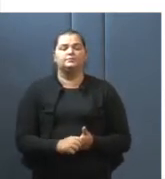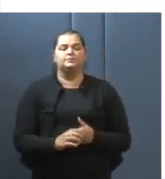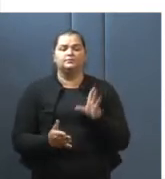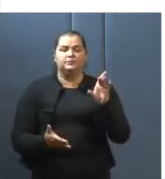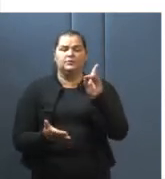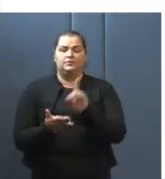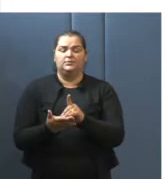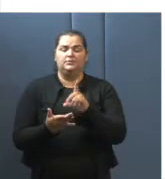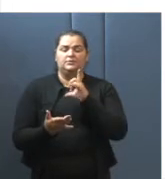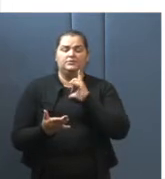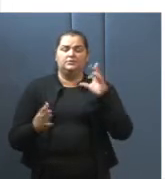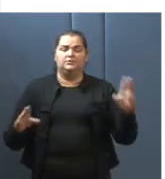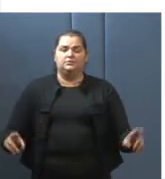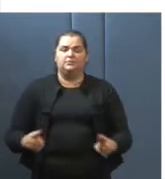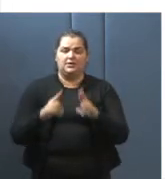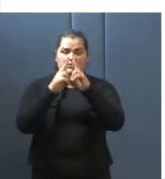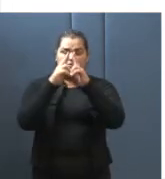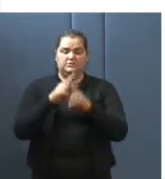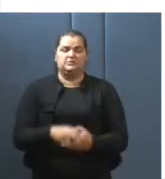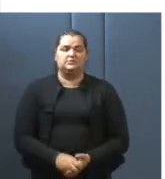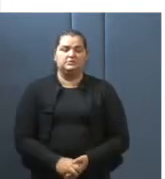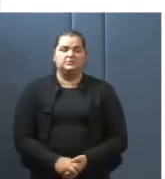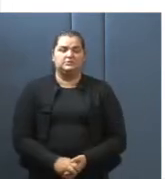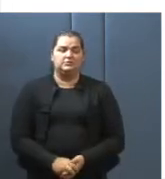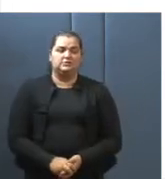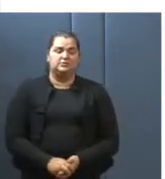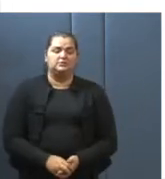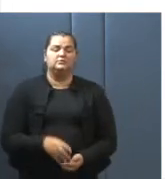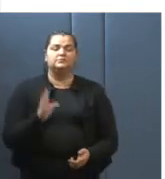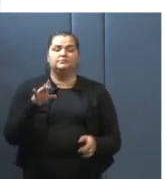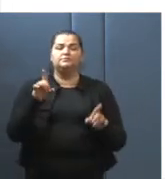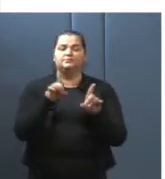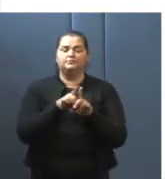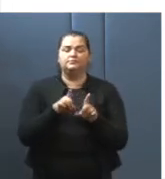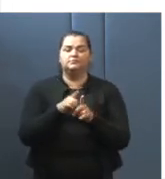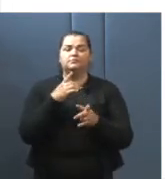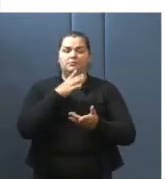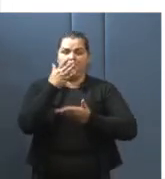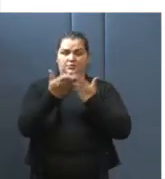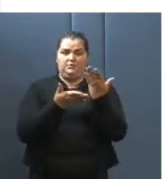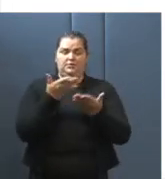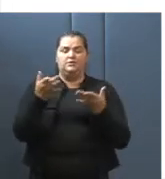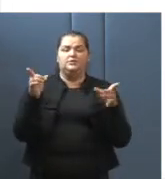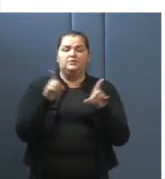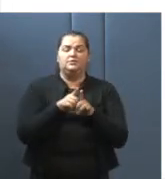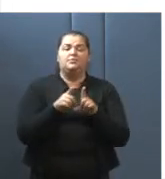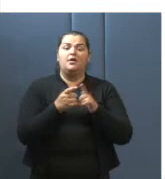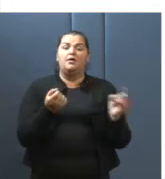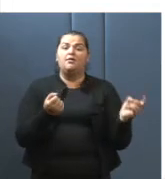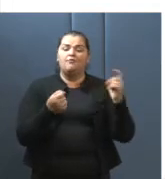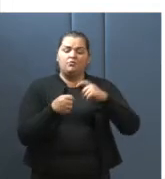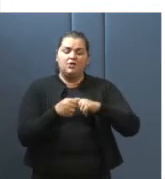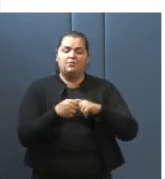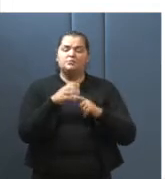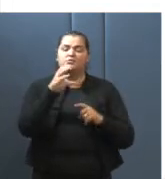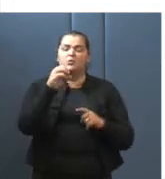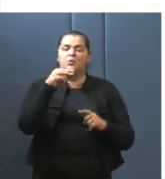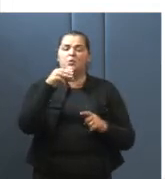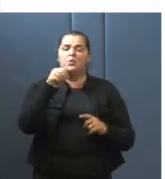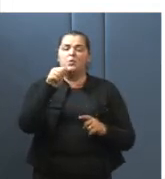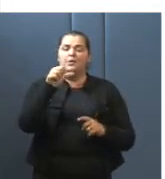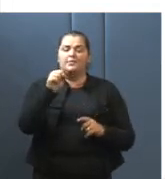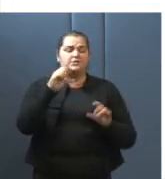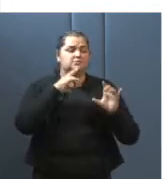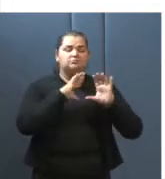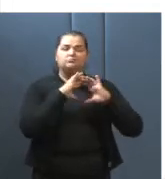brasileira no Clube de Paris, que, na verdade, já foi também tratado pelo Caio. Voltamos ao COMACE, com membros,